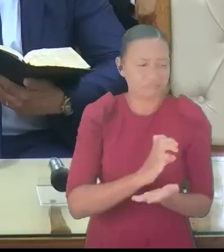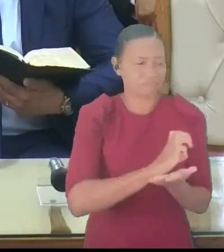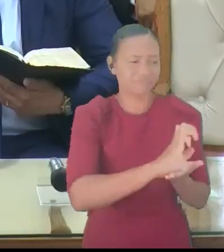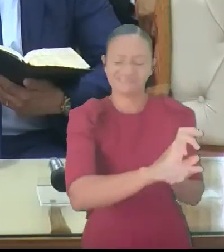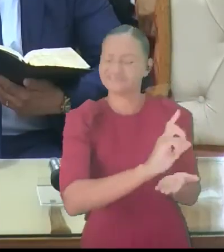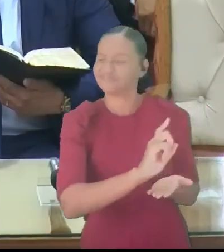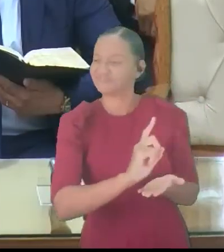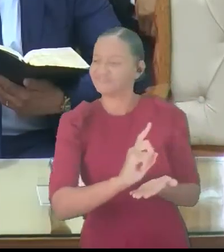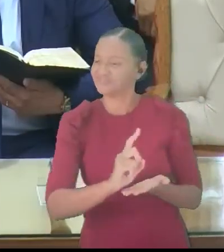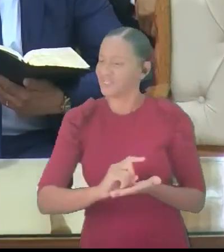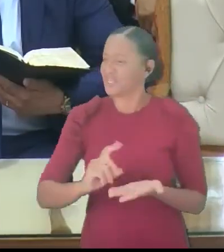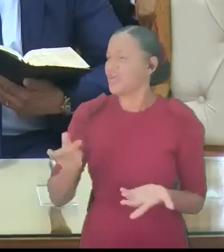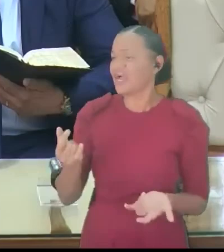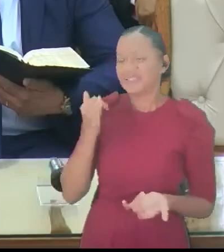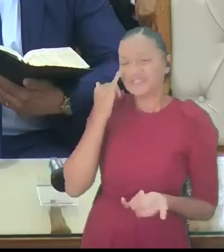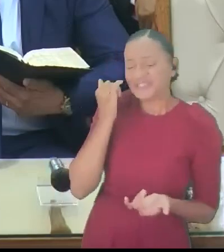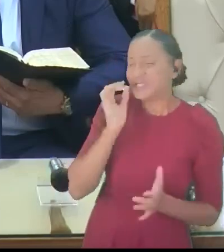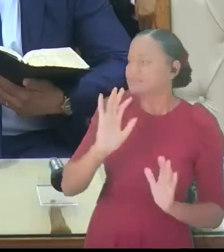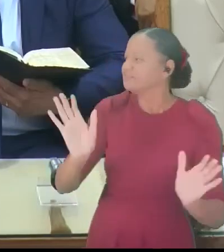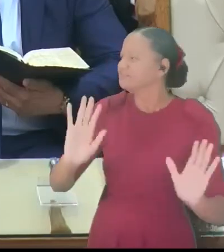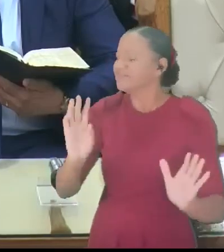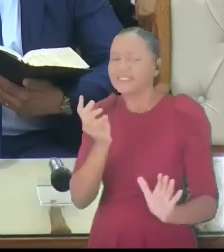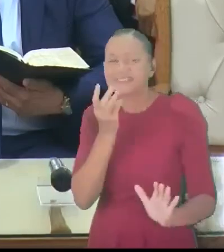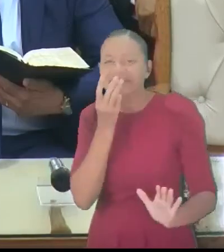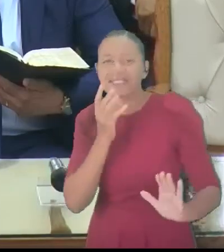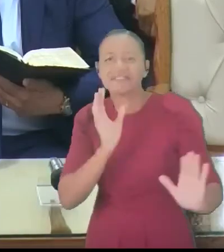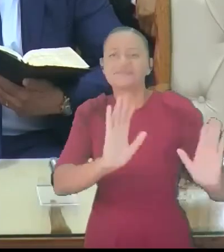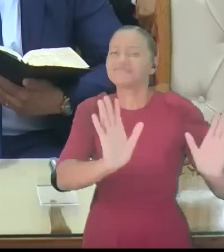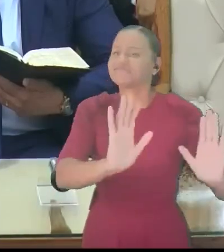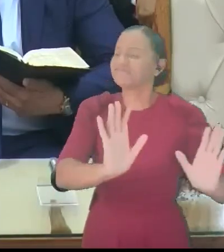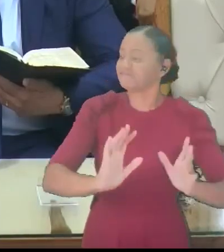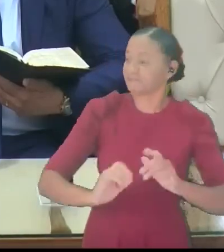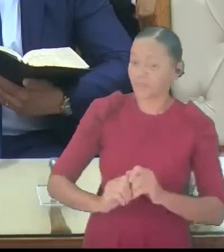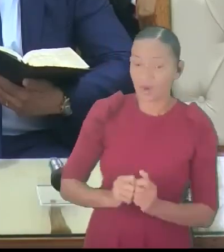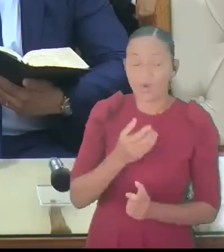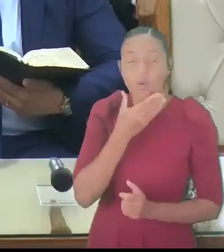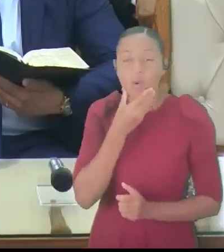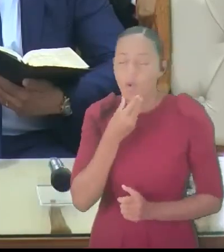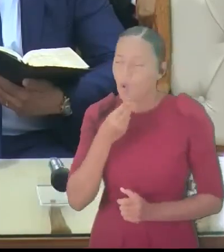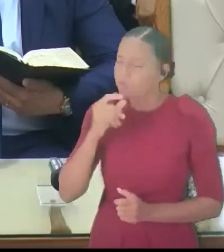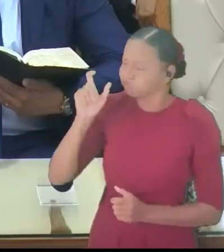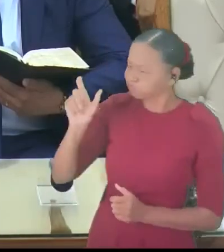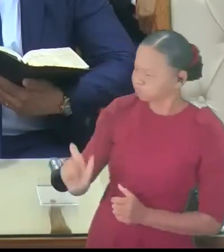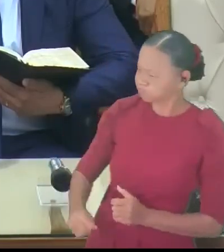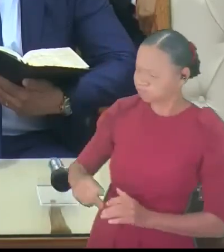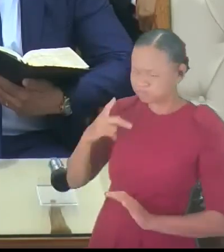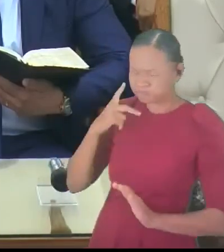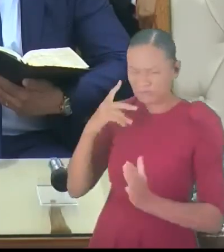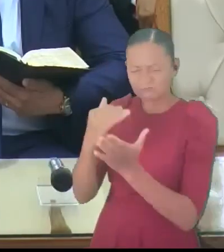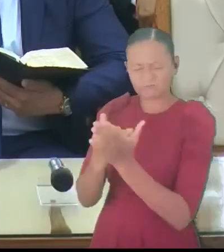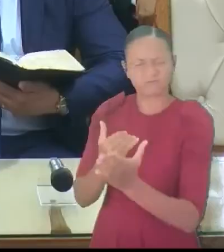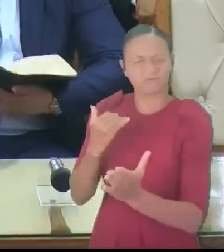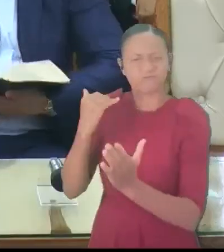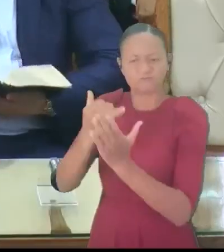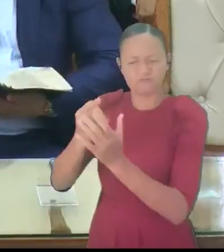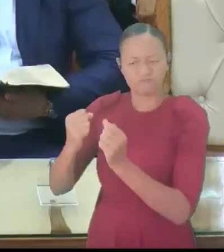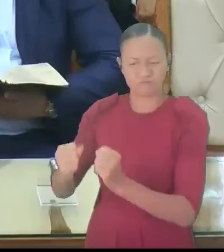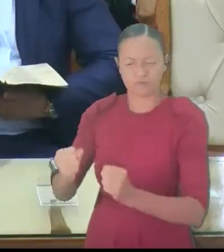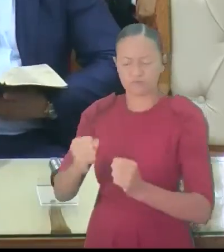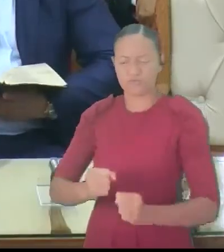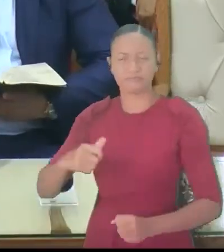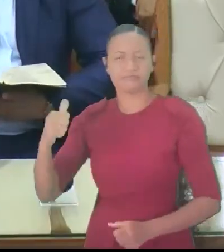nem era Jeremias, nem era Isaías. Um profeta que tivesse uma autoridade maior do que a de